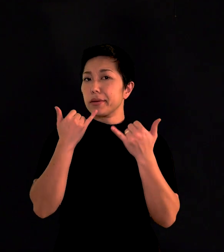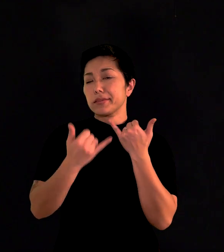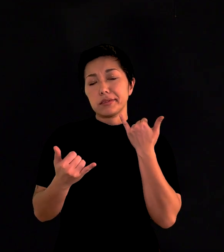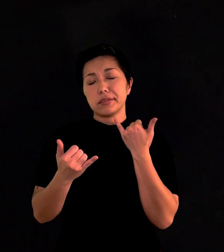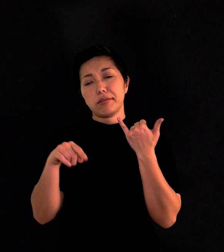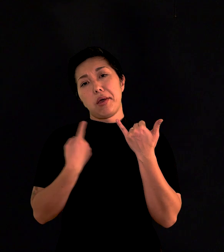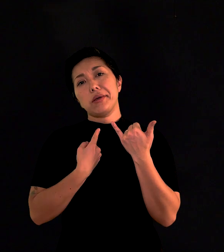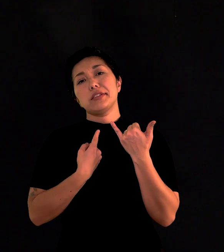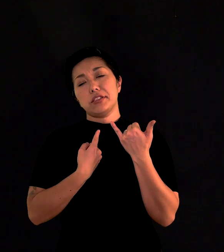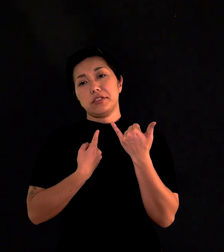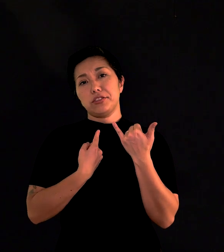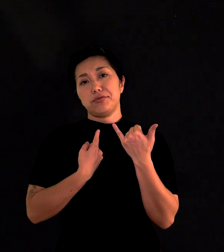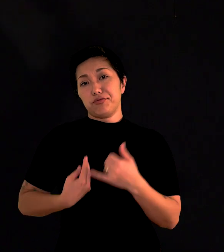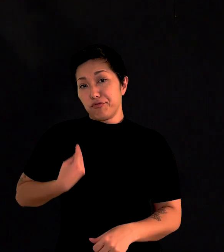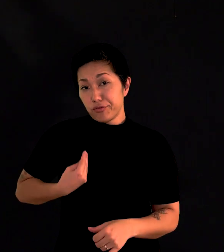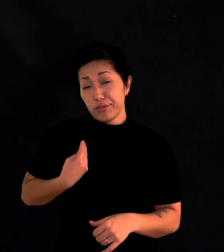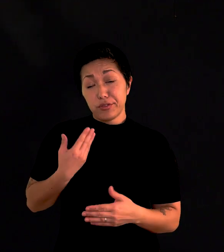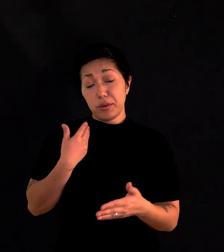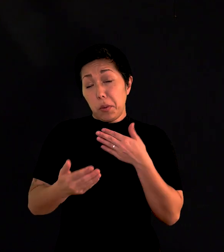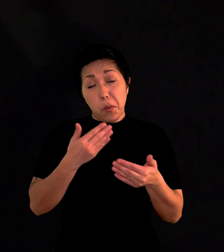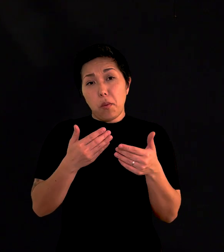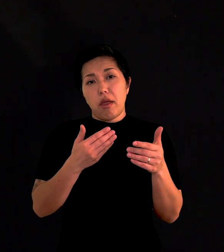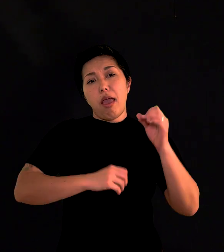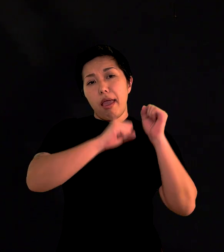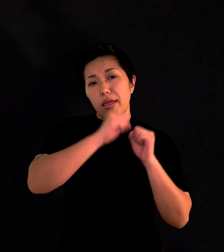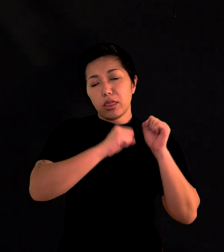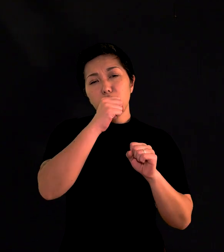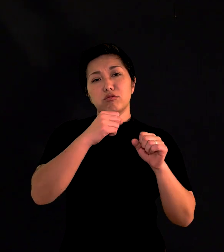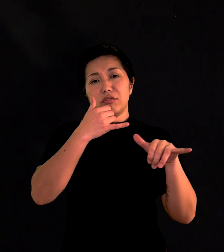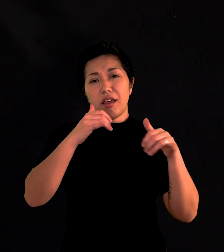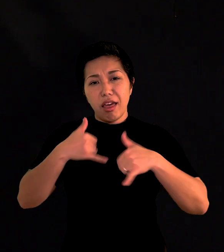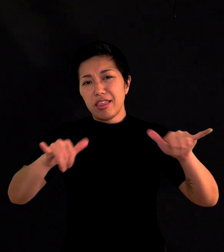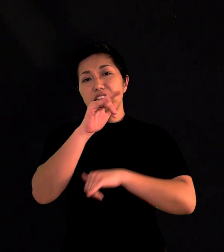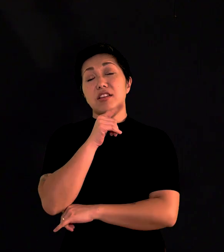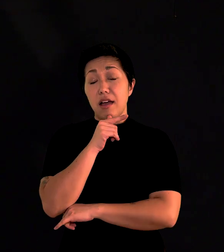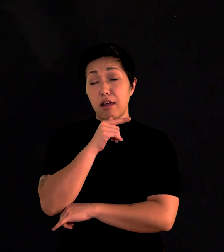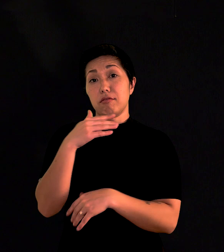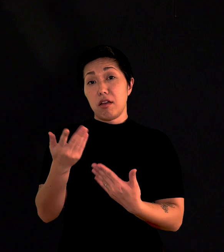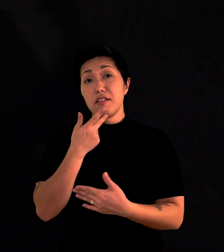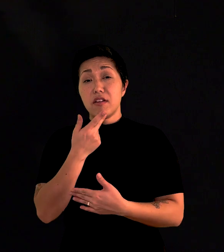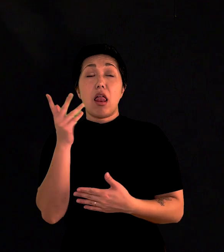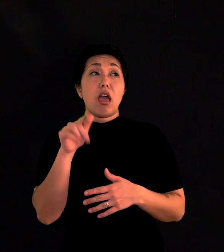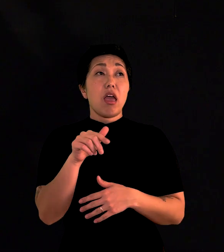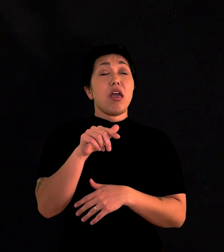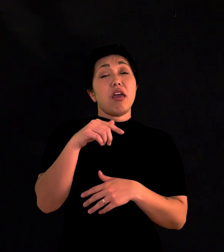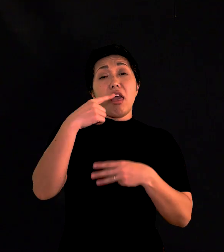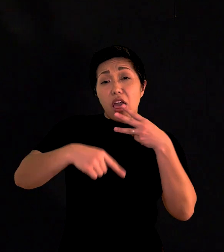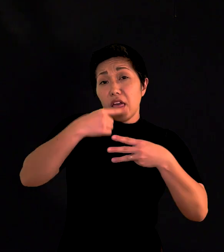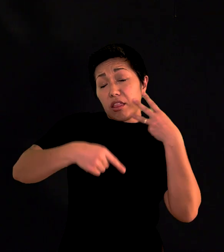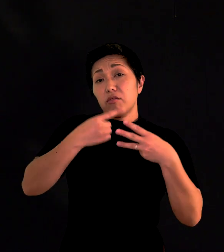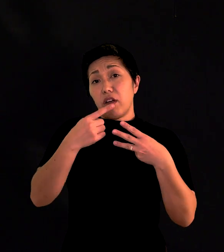que você contou aí é muito parecido com o que a gente enfrentou e enfrenta na construção de qualquer hidrelétrica, né? Aí vem esse papo,